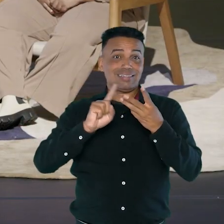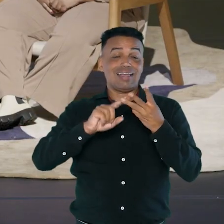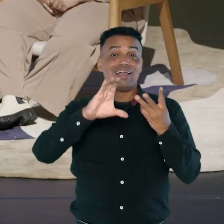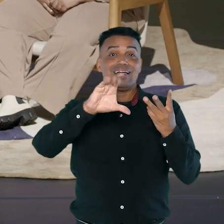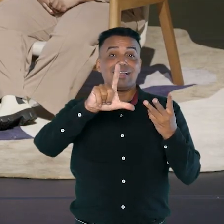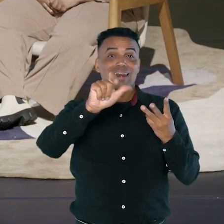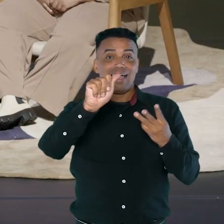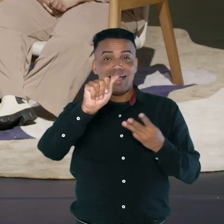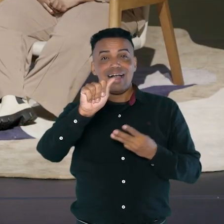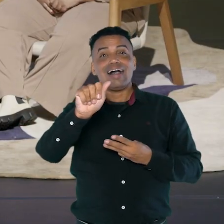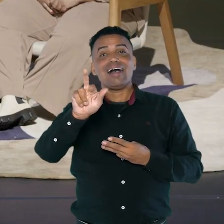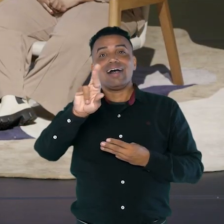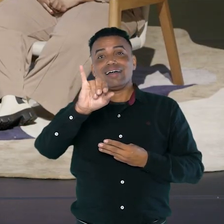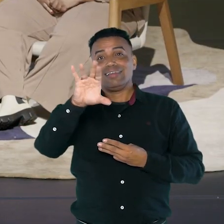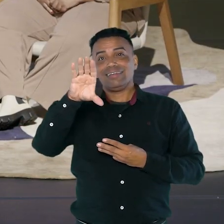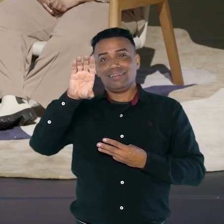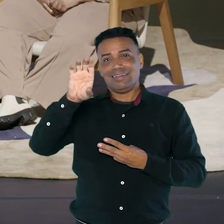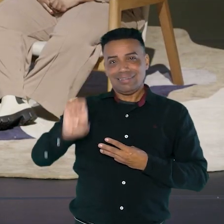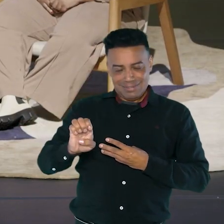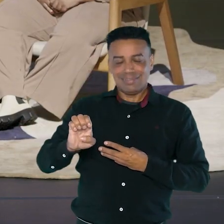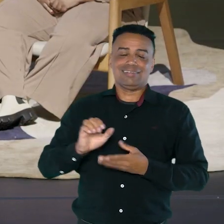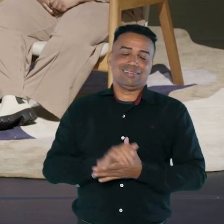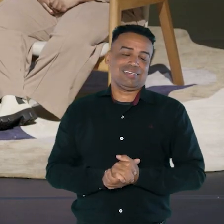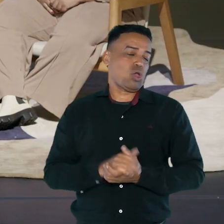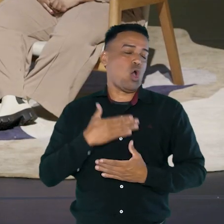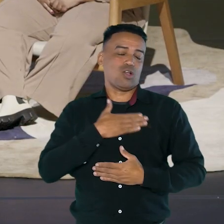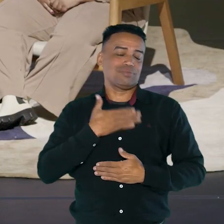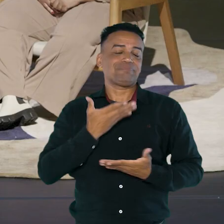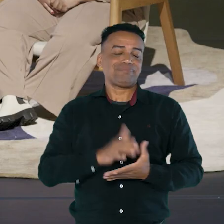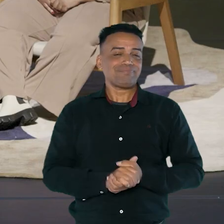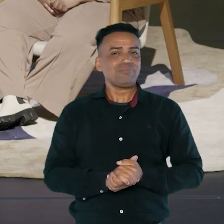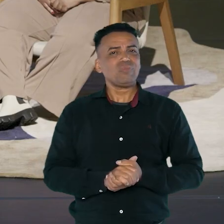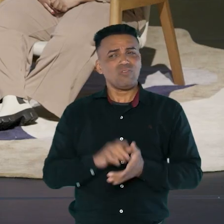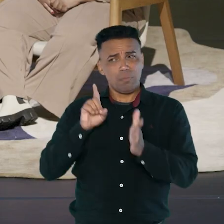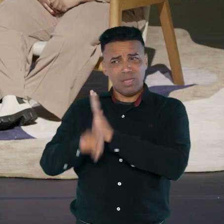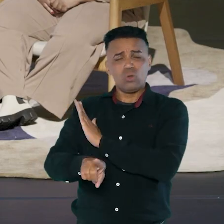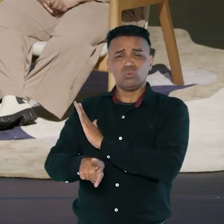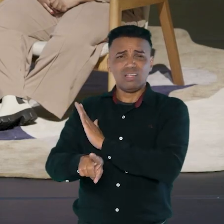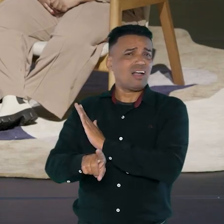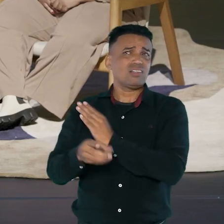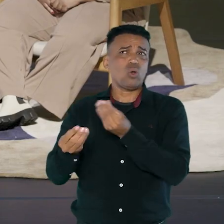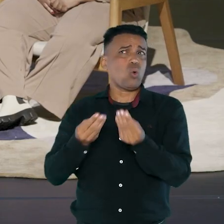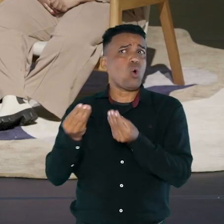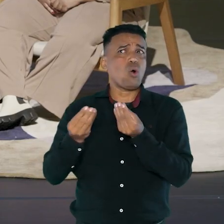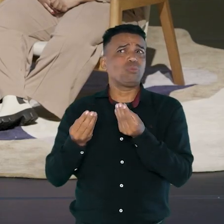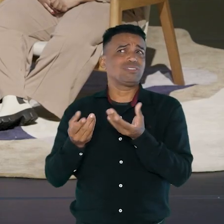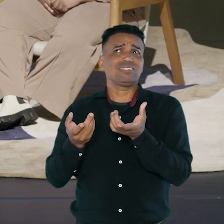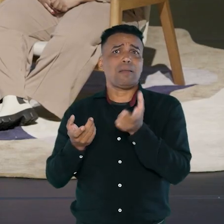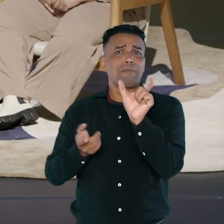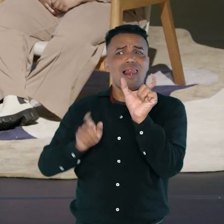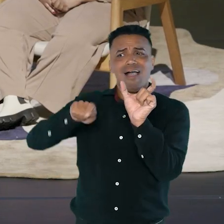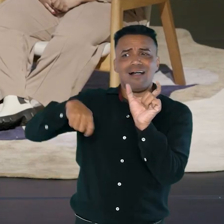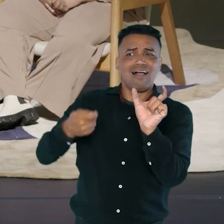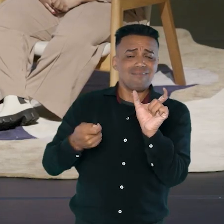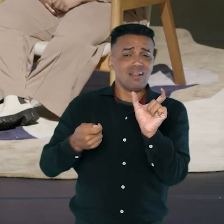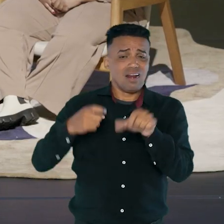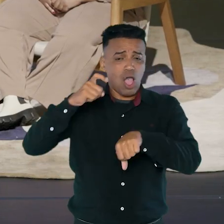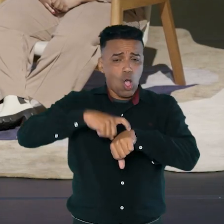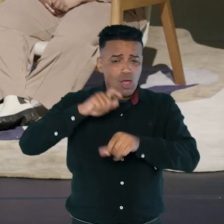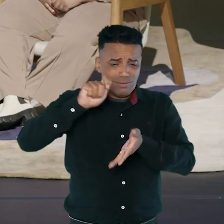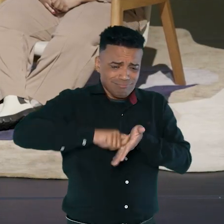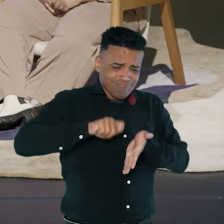Eu vou fazer mais uma pergunta aqui, já volto aqui para você, Ellen, mas para saber como é que é a sua lida com as palavras, assim, quando você